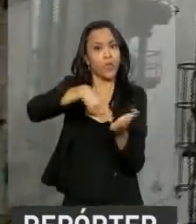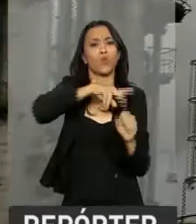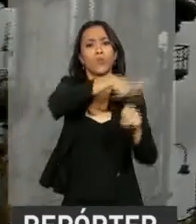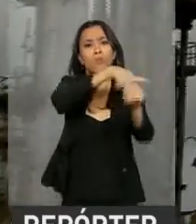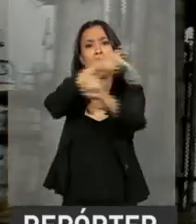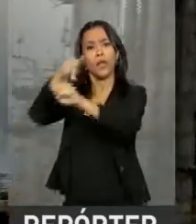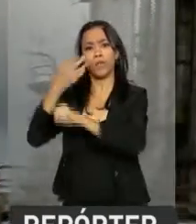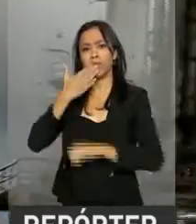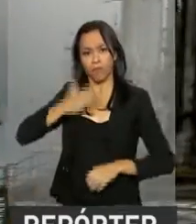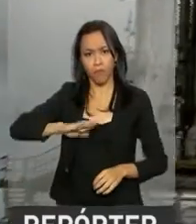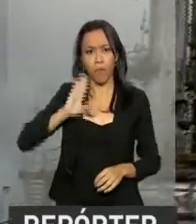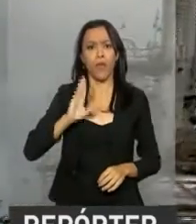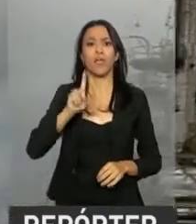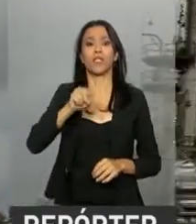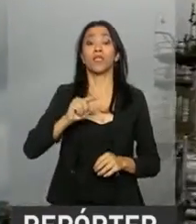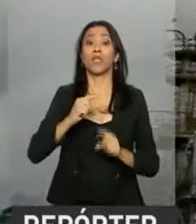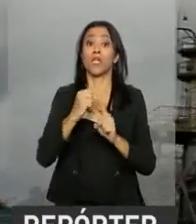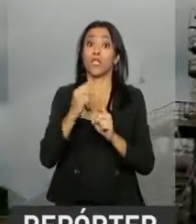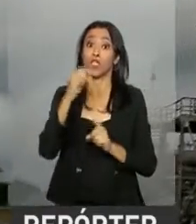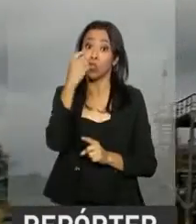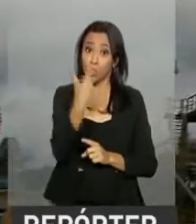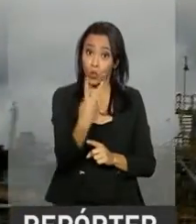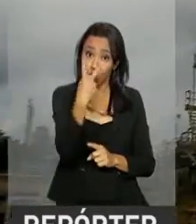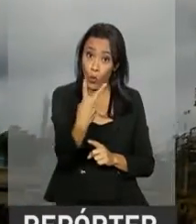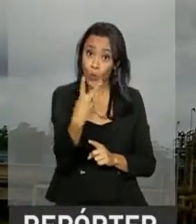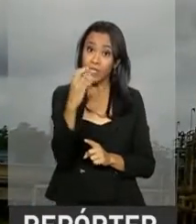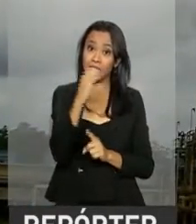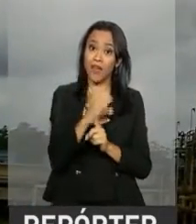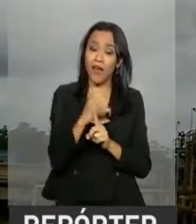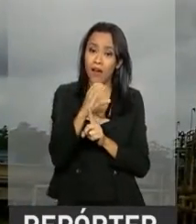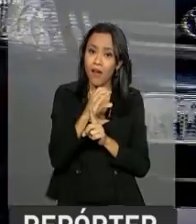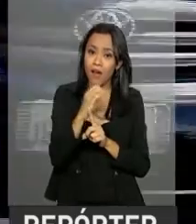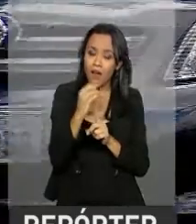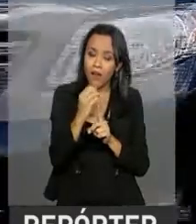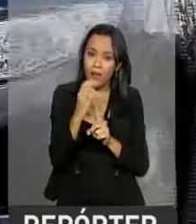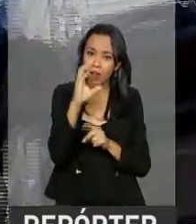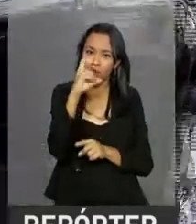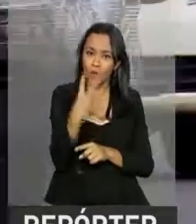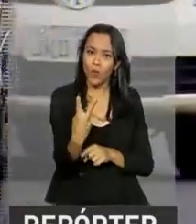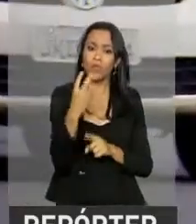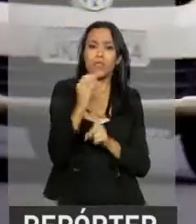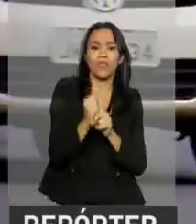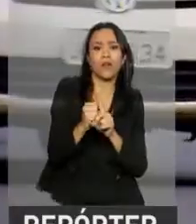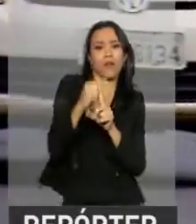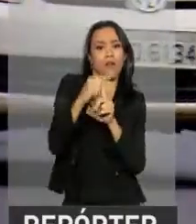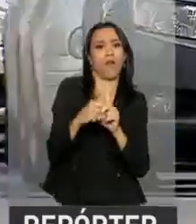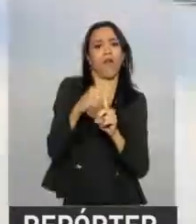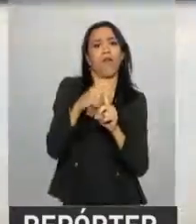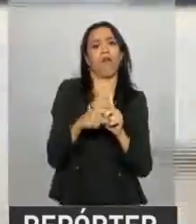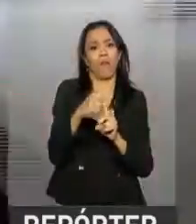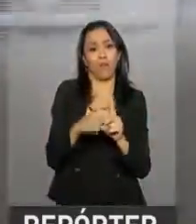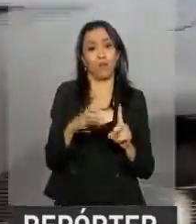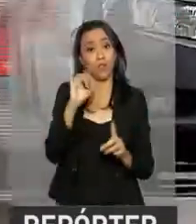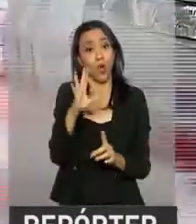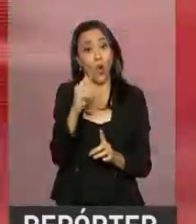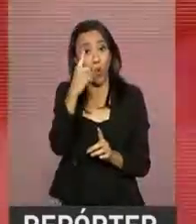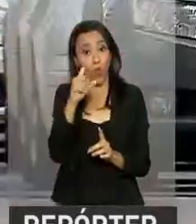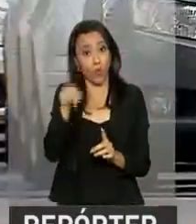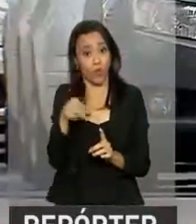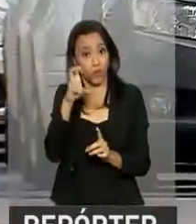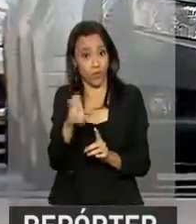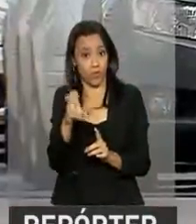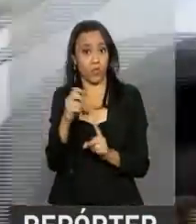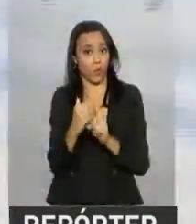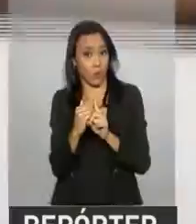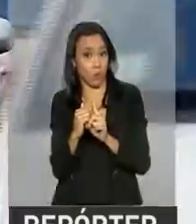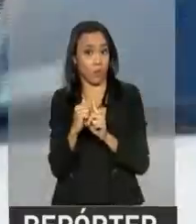da temperatura de 2 graus neste século. A meta é que esta elevação seja no máximo de 1,5 grau. Para